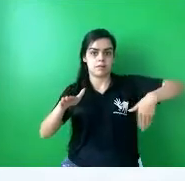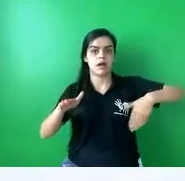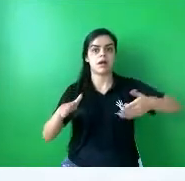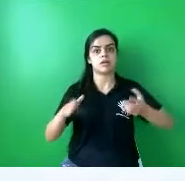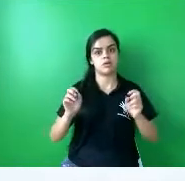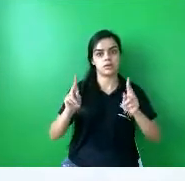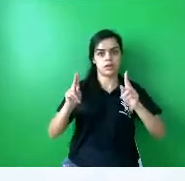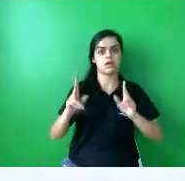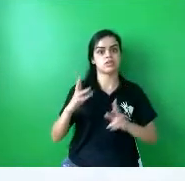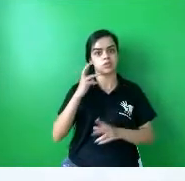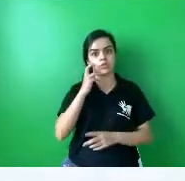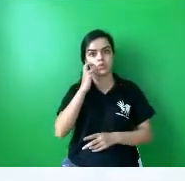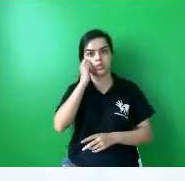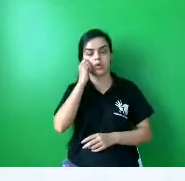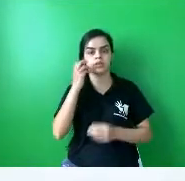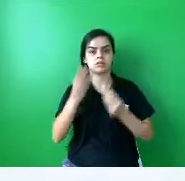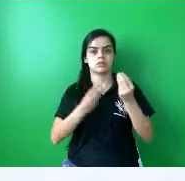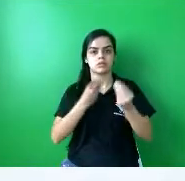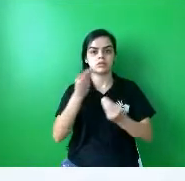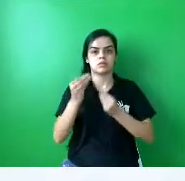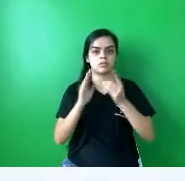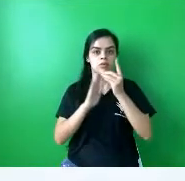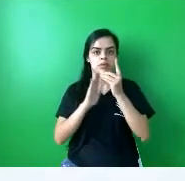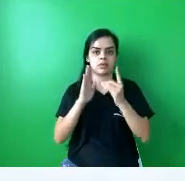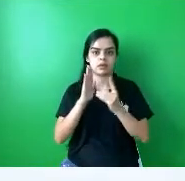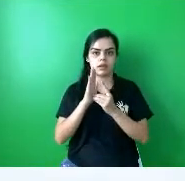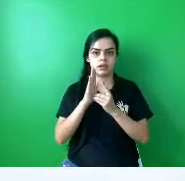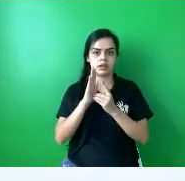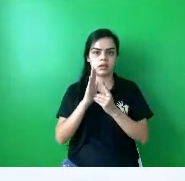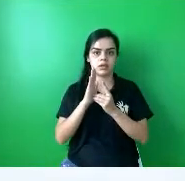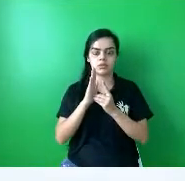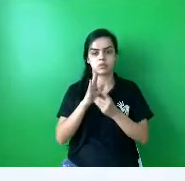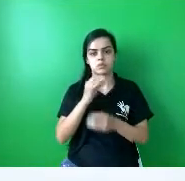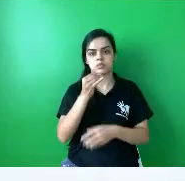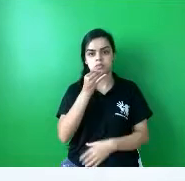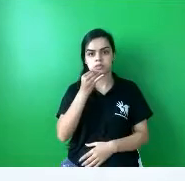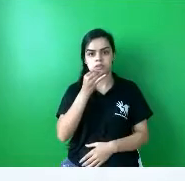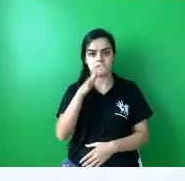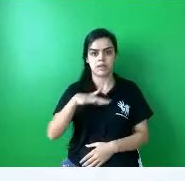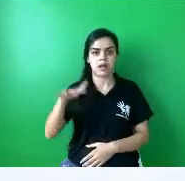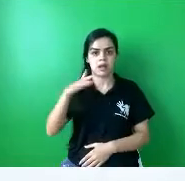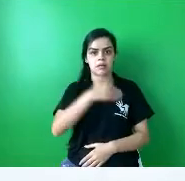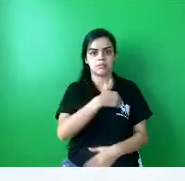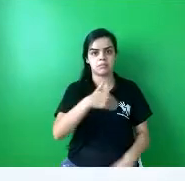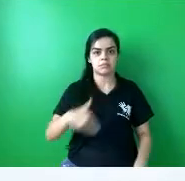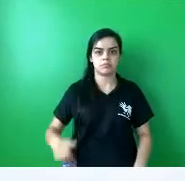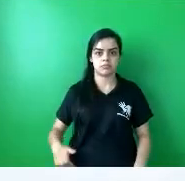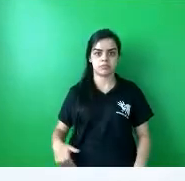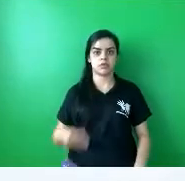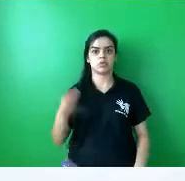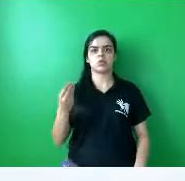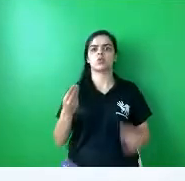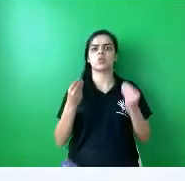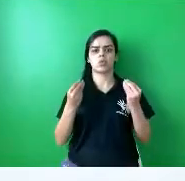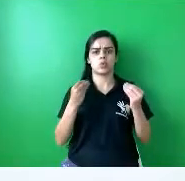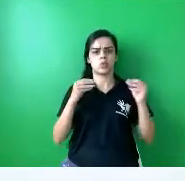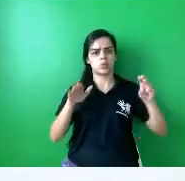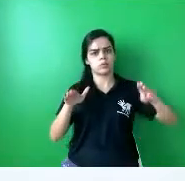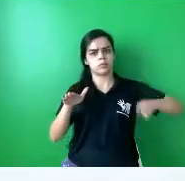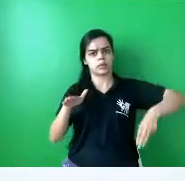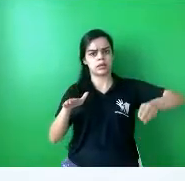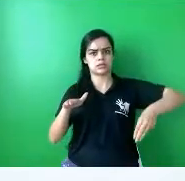posso estar, e como que é o decreto em relação à área pública? Como é que é em Matinhos em relação